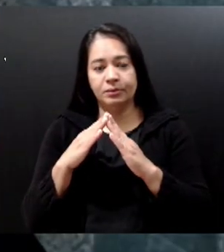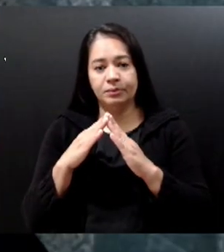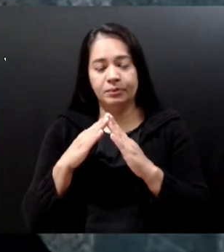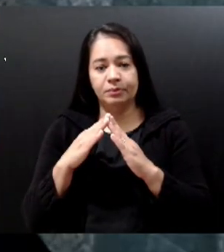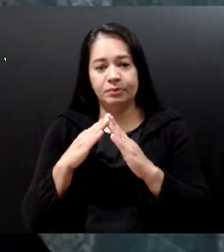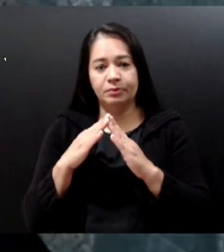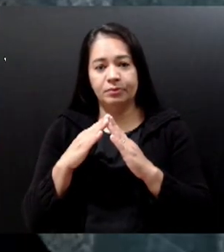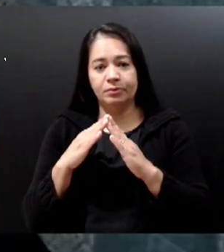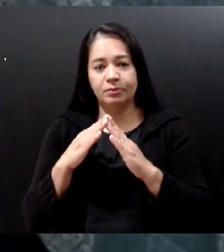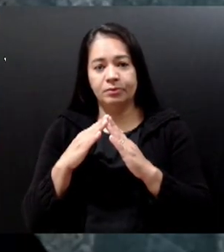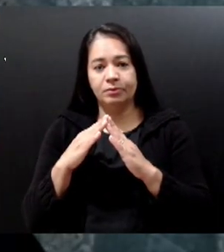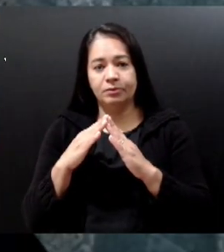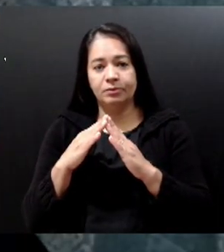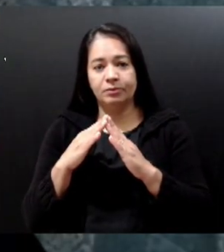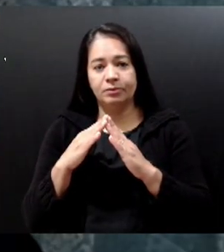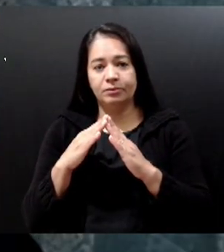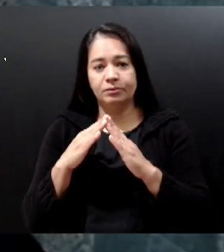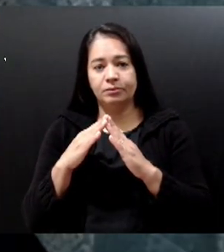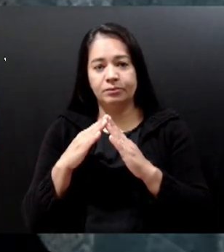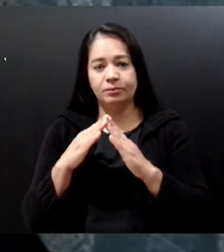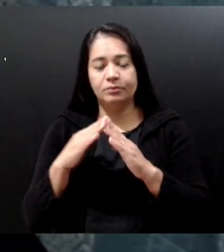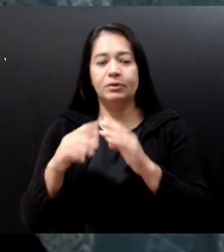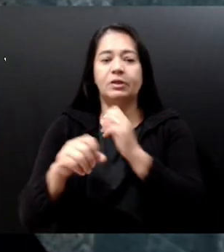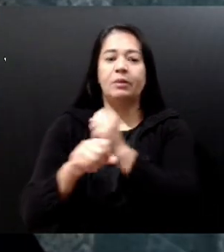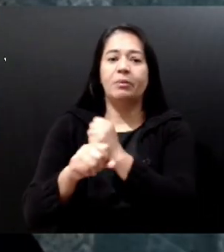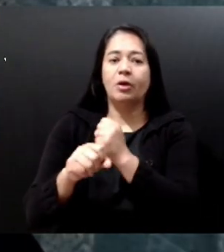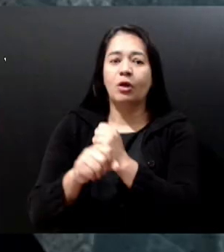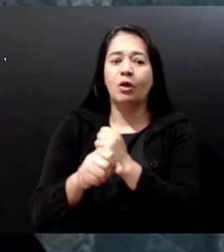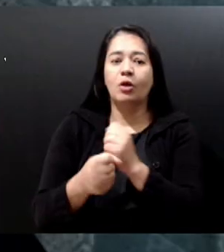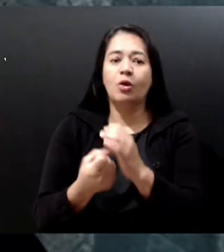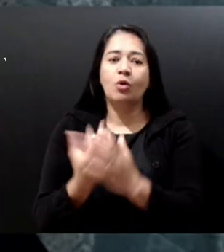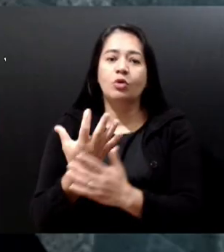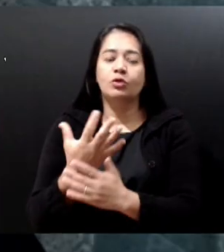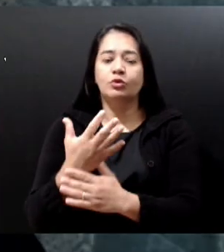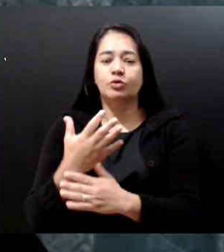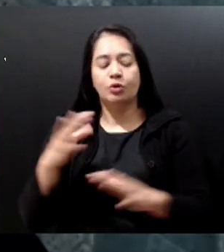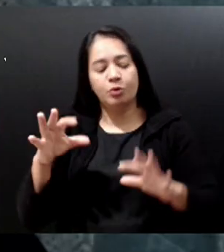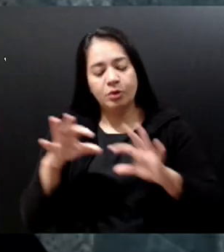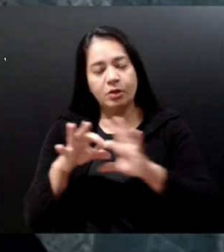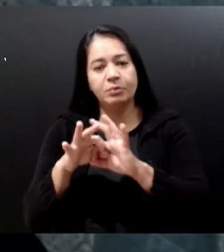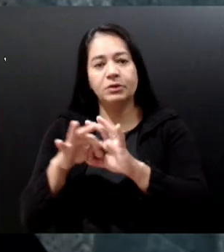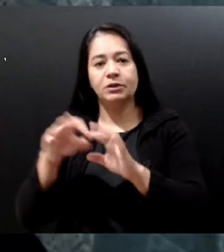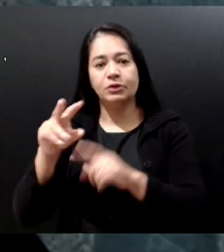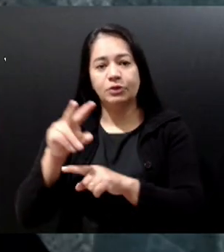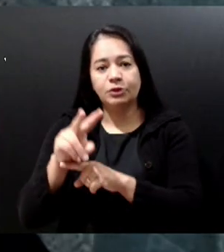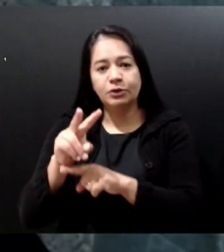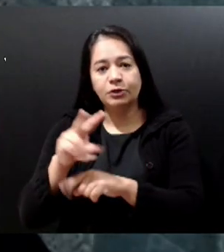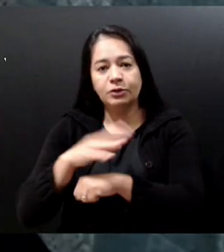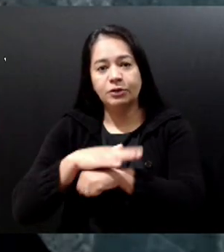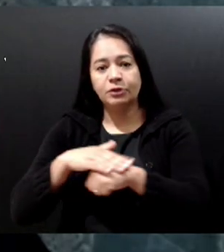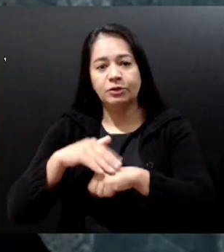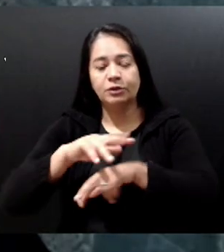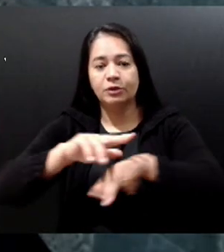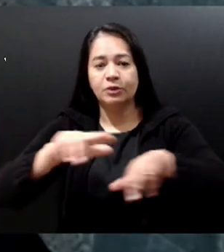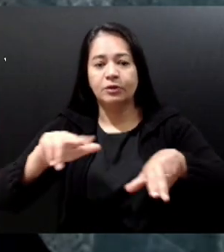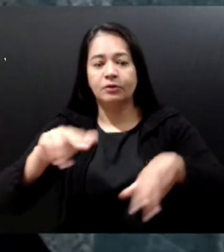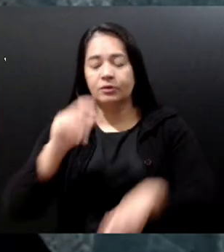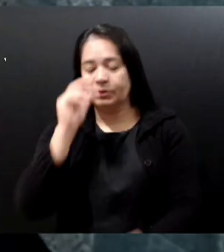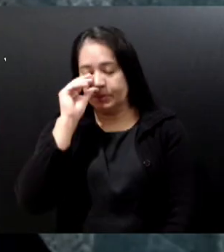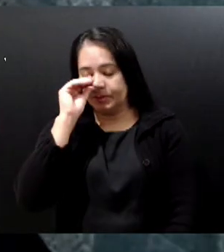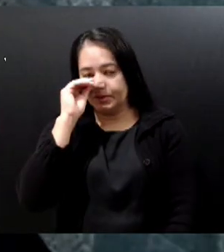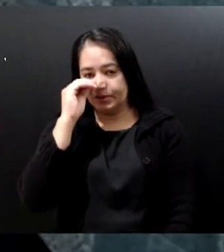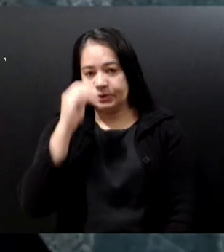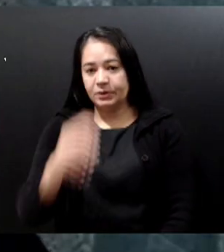mutuamente, construir laços de carinho, de proteção. Então, a base hoje em dia, da jurisprudência,